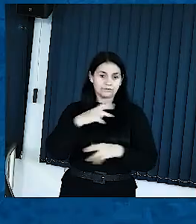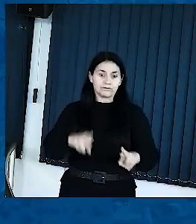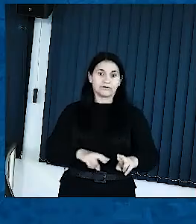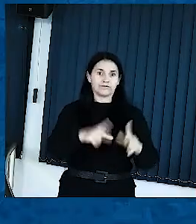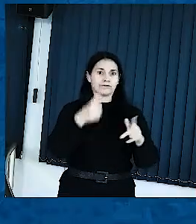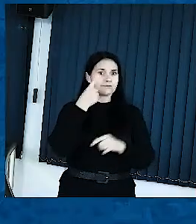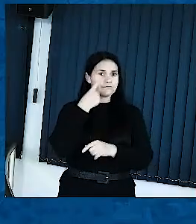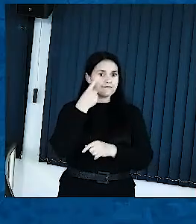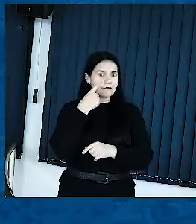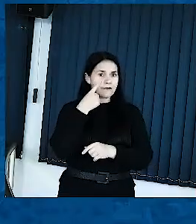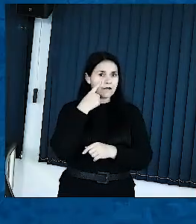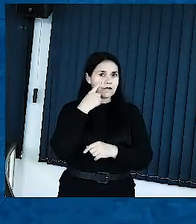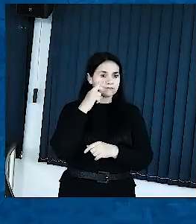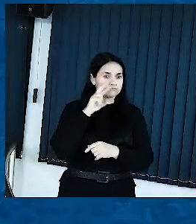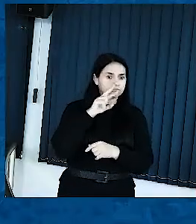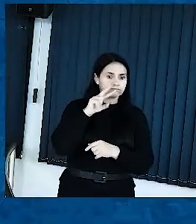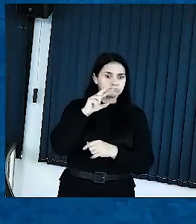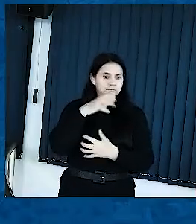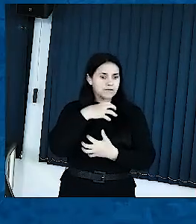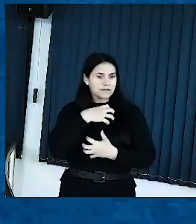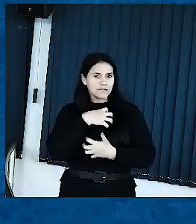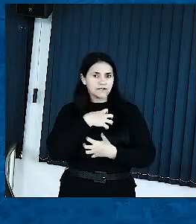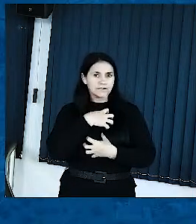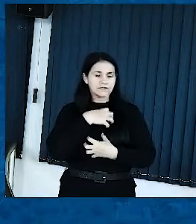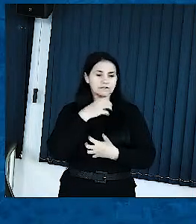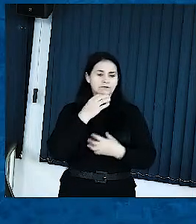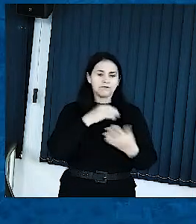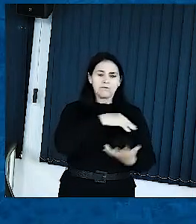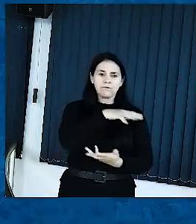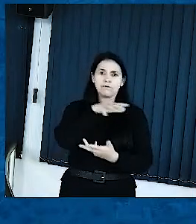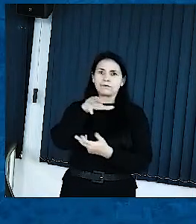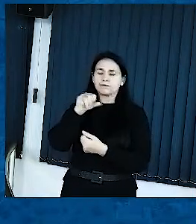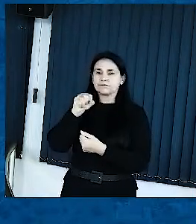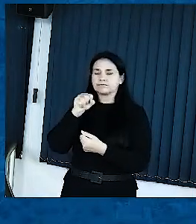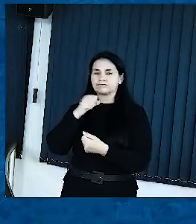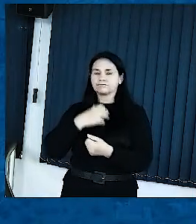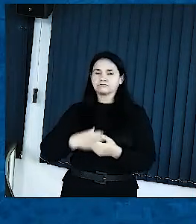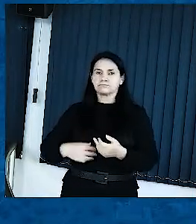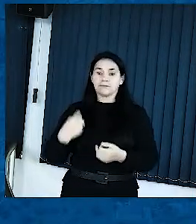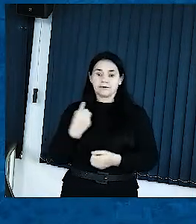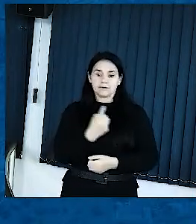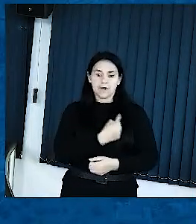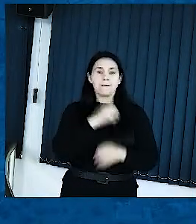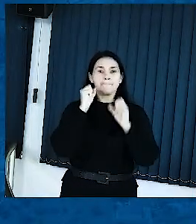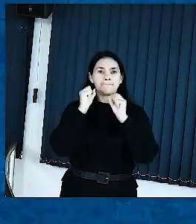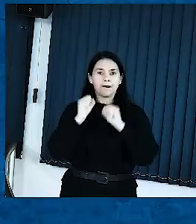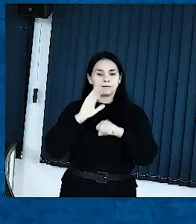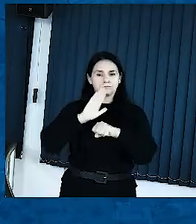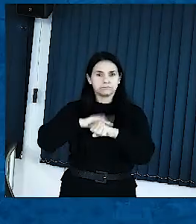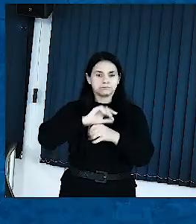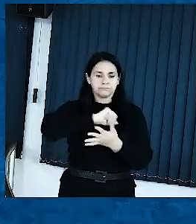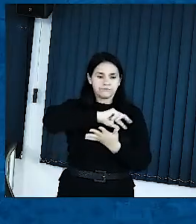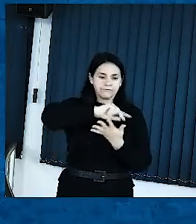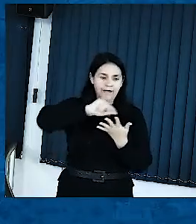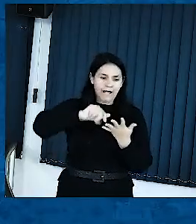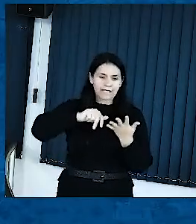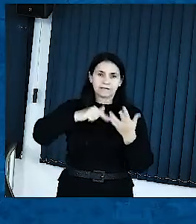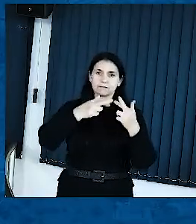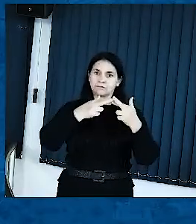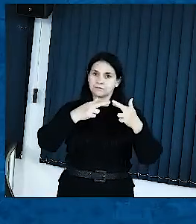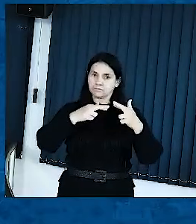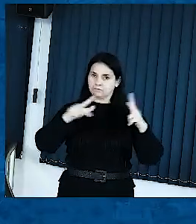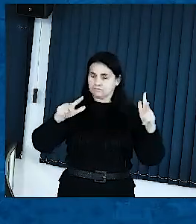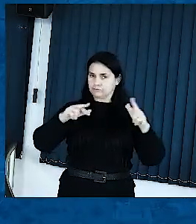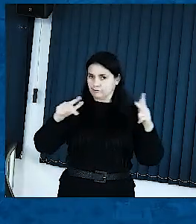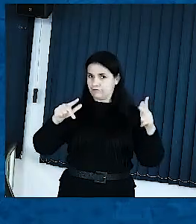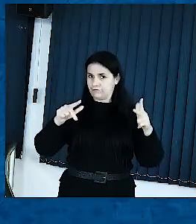ver, de olhar e de sentir o mundo. Mas a gente pode fazer muita coisa para que esse